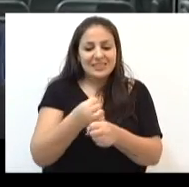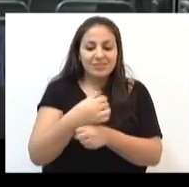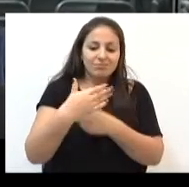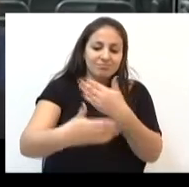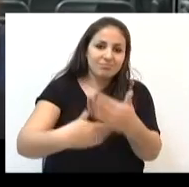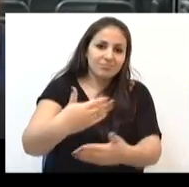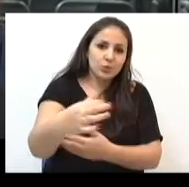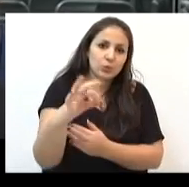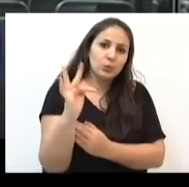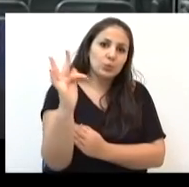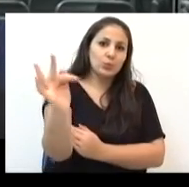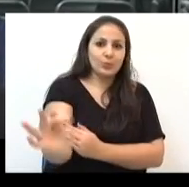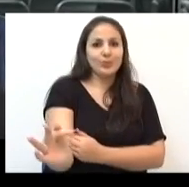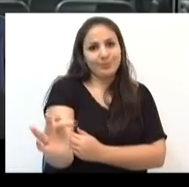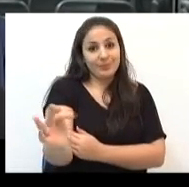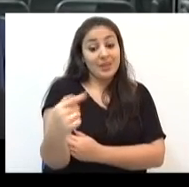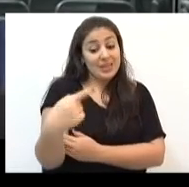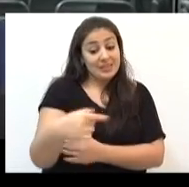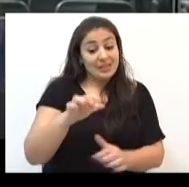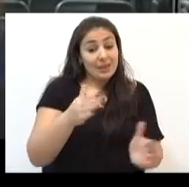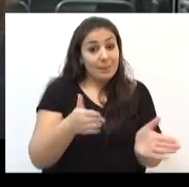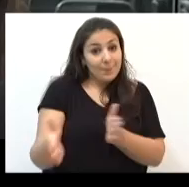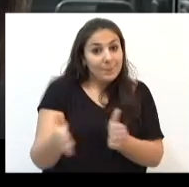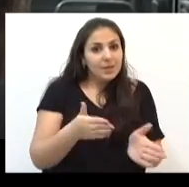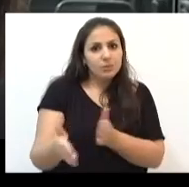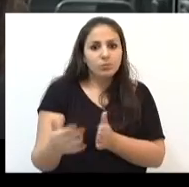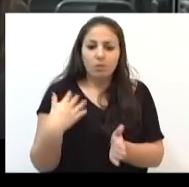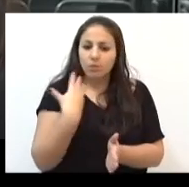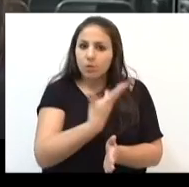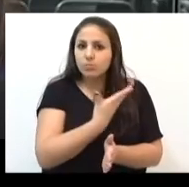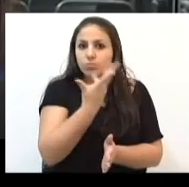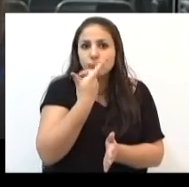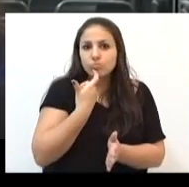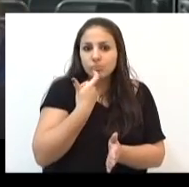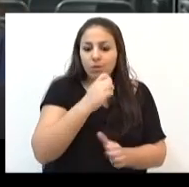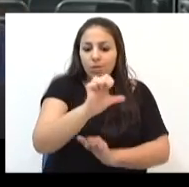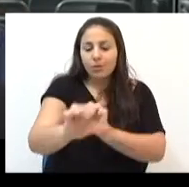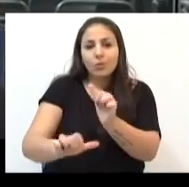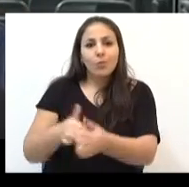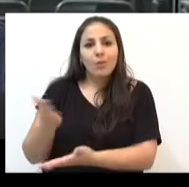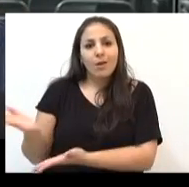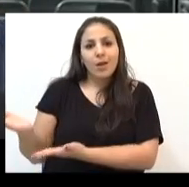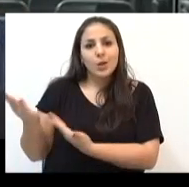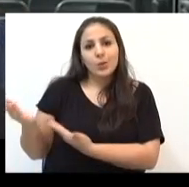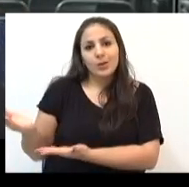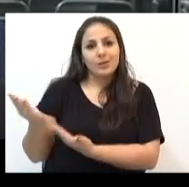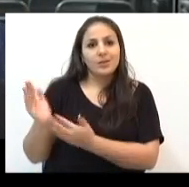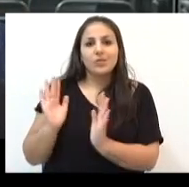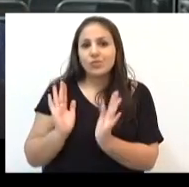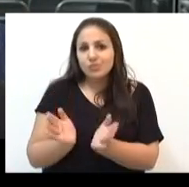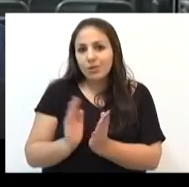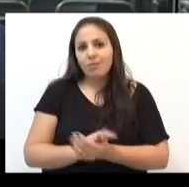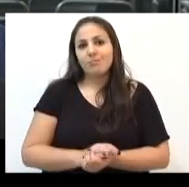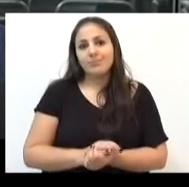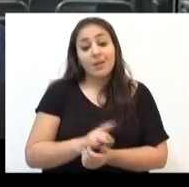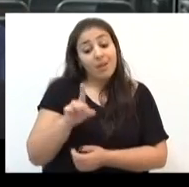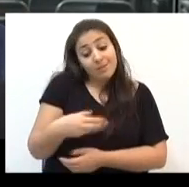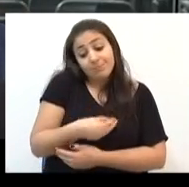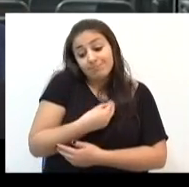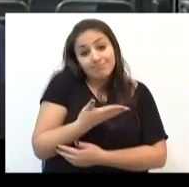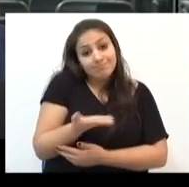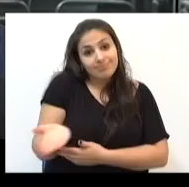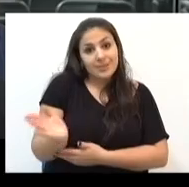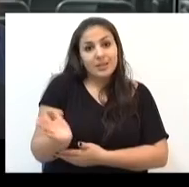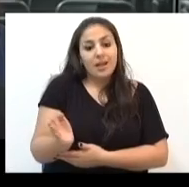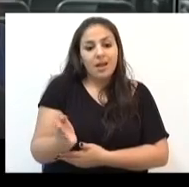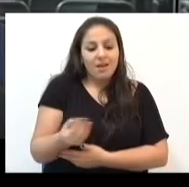anos. Então, assim, nesse período de 10 anos, as nossas crianças deixam de ser crianças. Então, é a vida